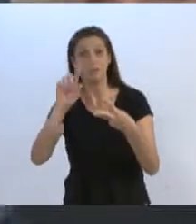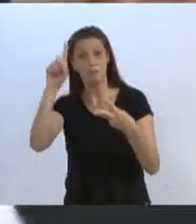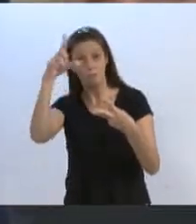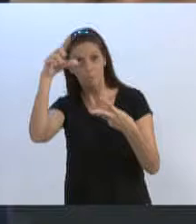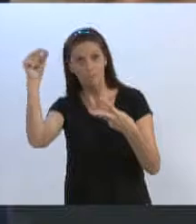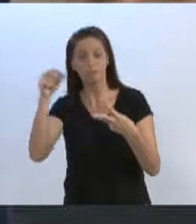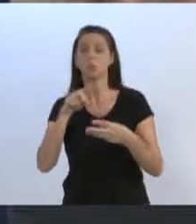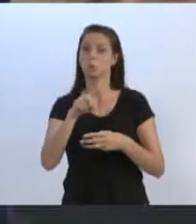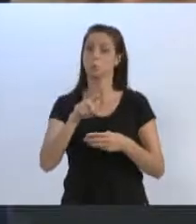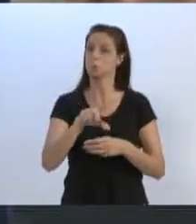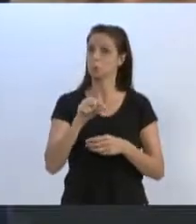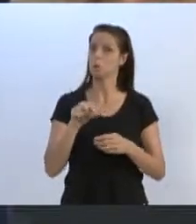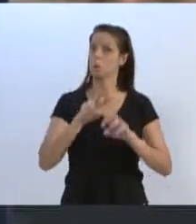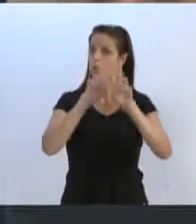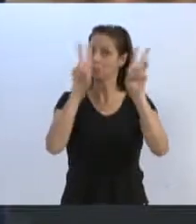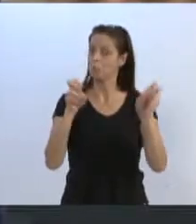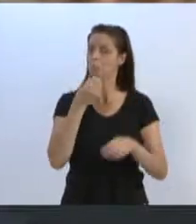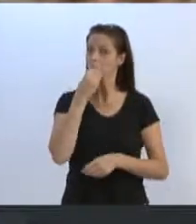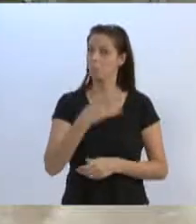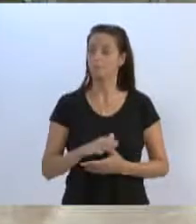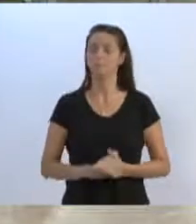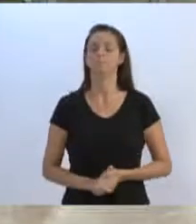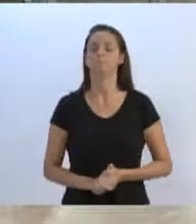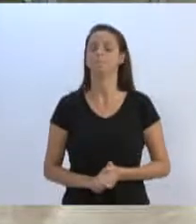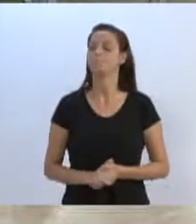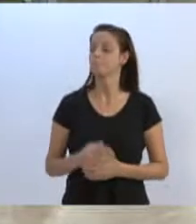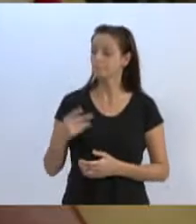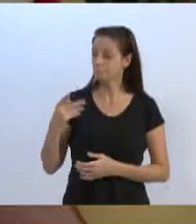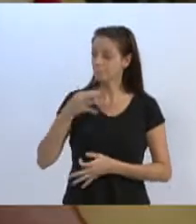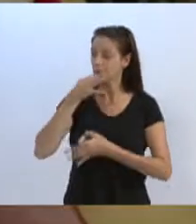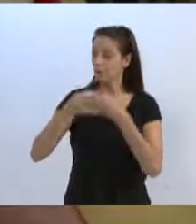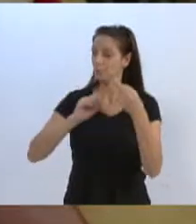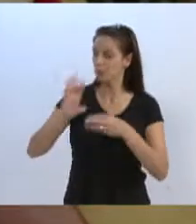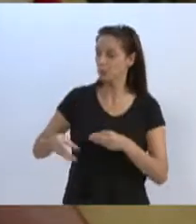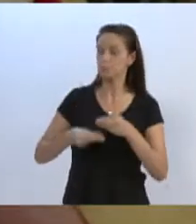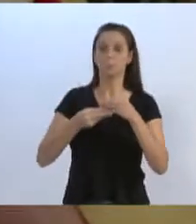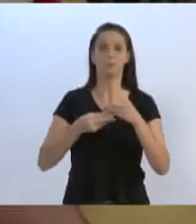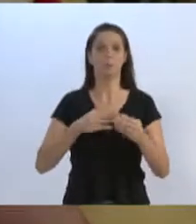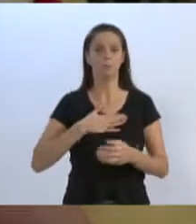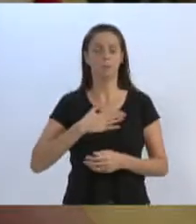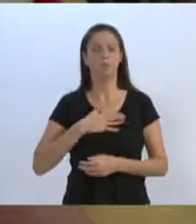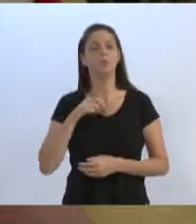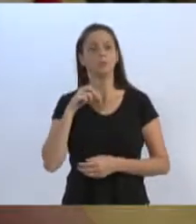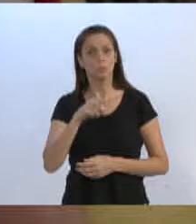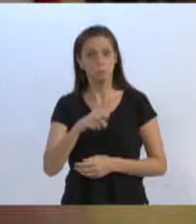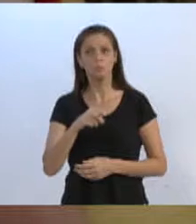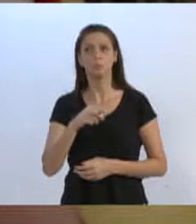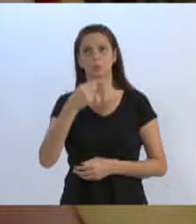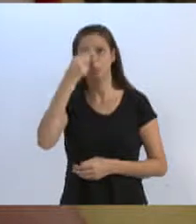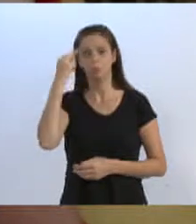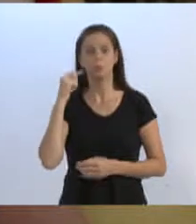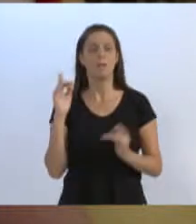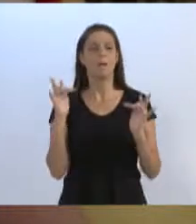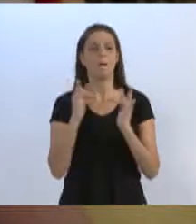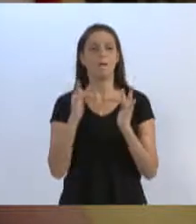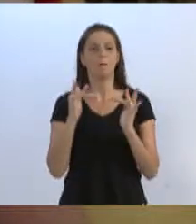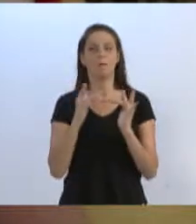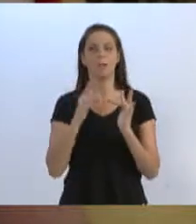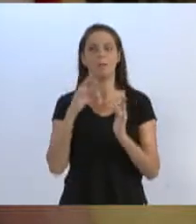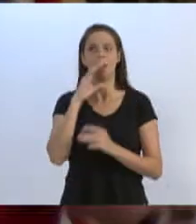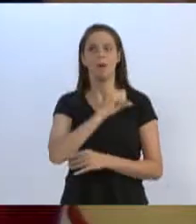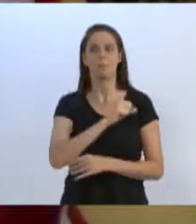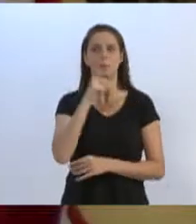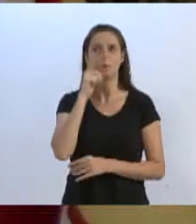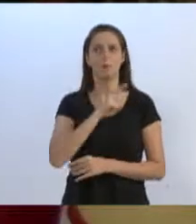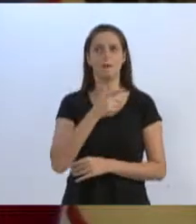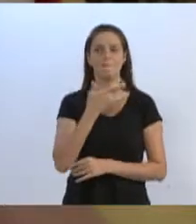por esse tema. Obrigado, vereador Ito. Inclua sua fala no meu pronunciamento e quero dizer que Vossa Excelência tem um contato direto e consegue verba muito tranquilamente, né, vereador Ito?